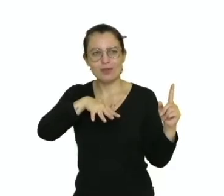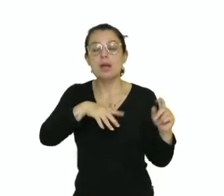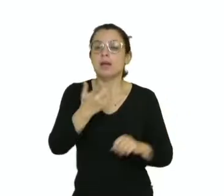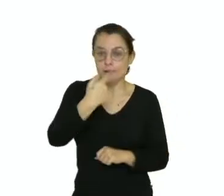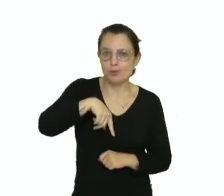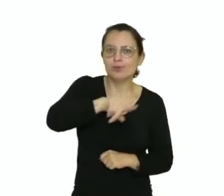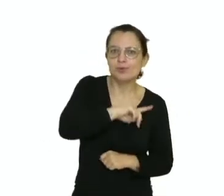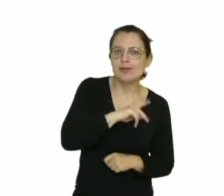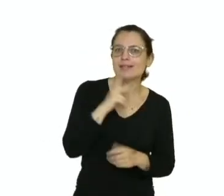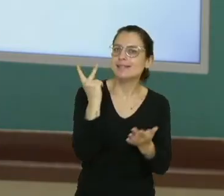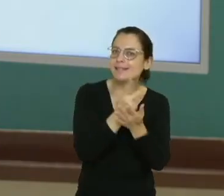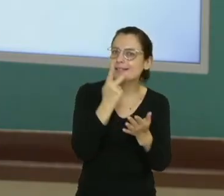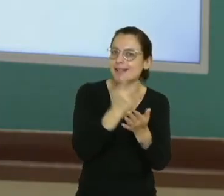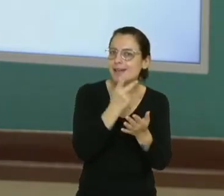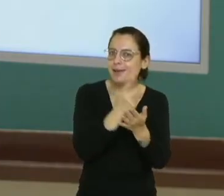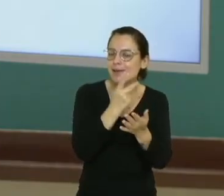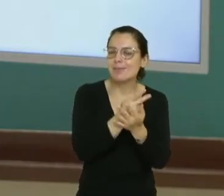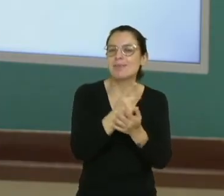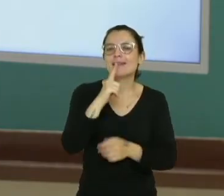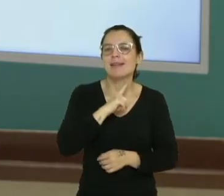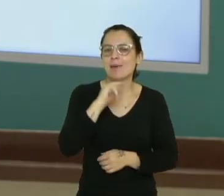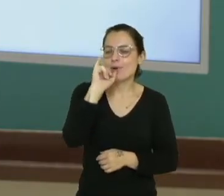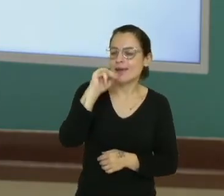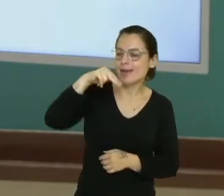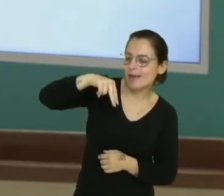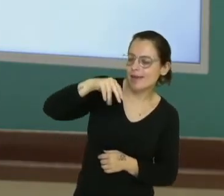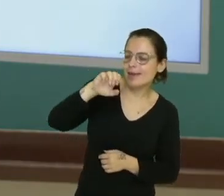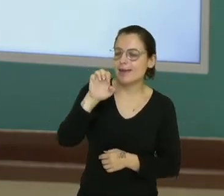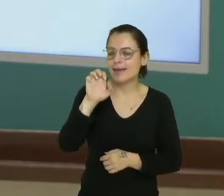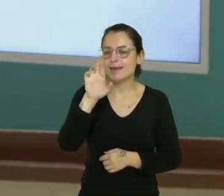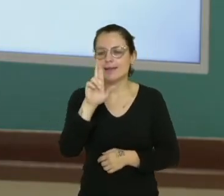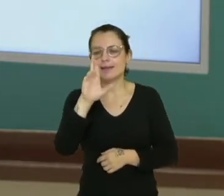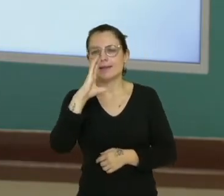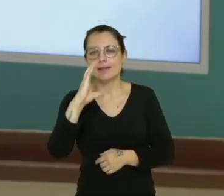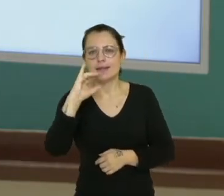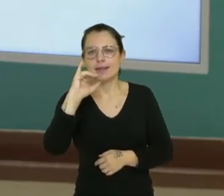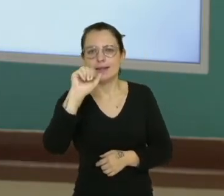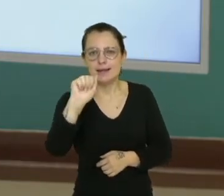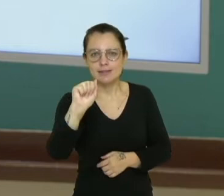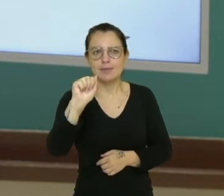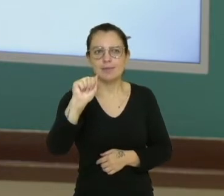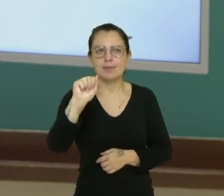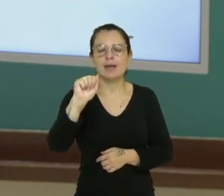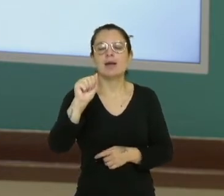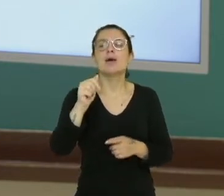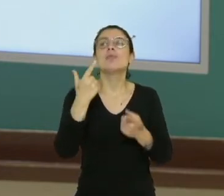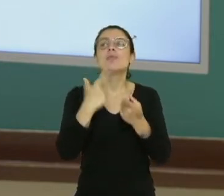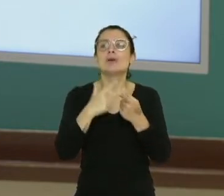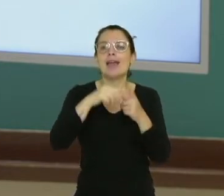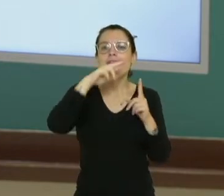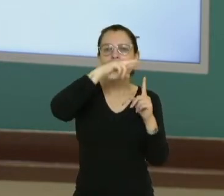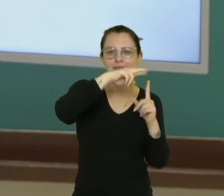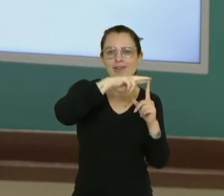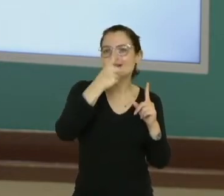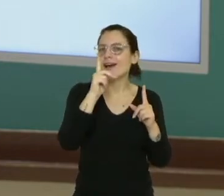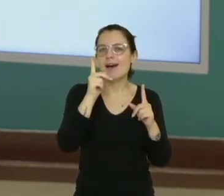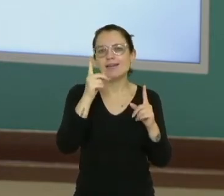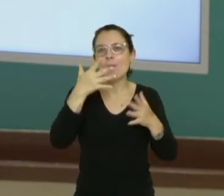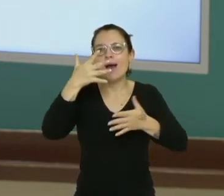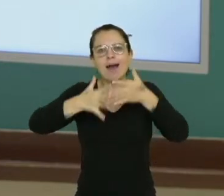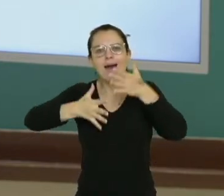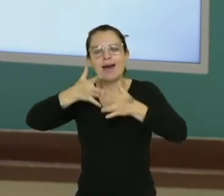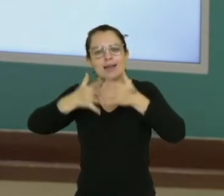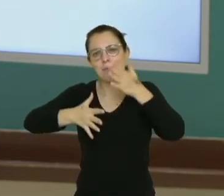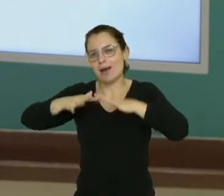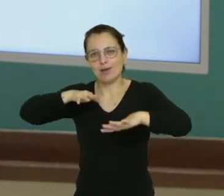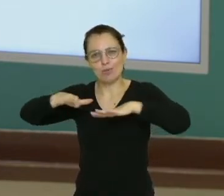que não existe, a referência ela não altera o estado de movimento, a não ser que tenha uma força